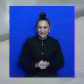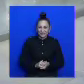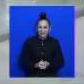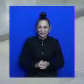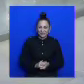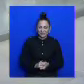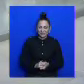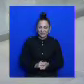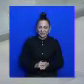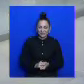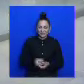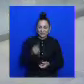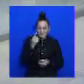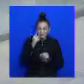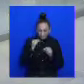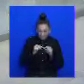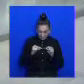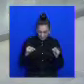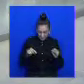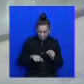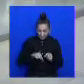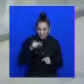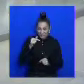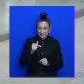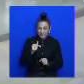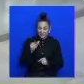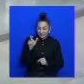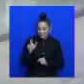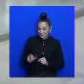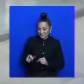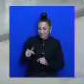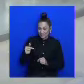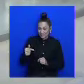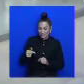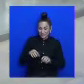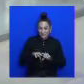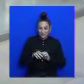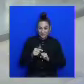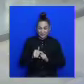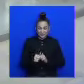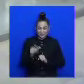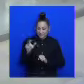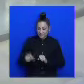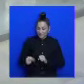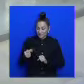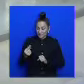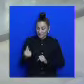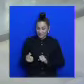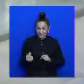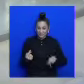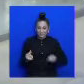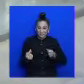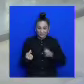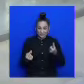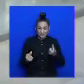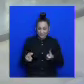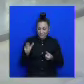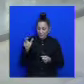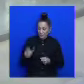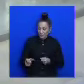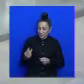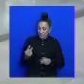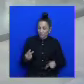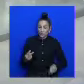E vamos confirmar então as 7 bolas sorteadas para as 7 colunas do Super 7. Coluna 1, 6.